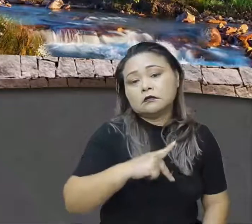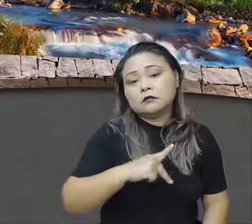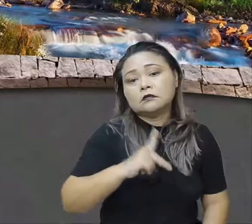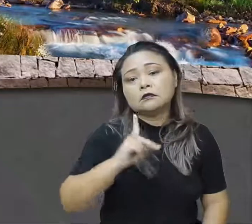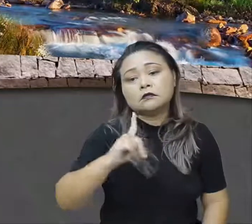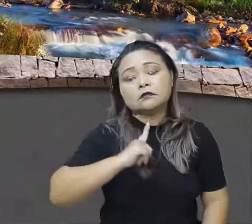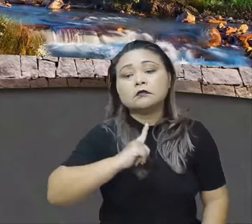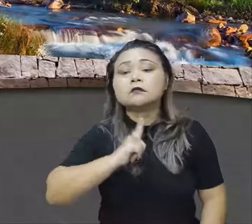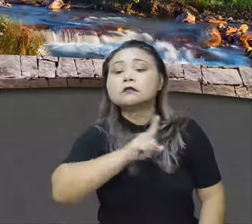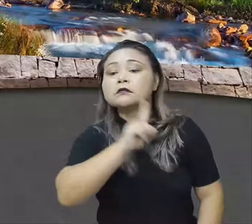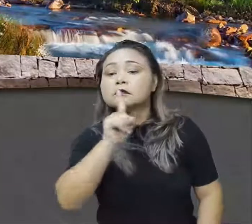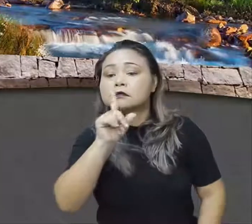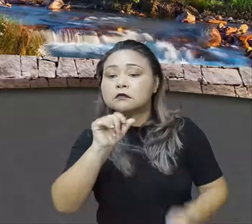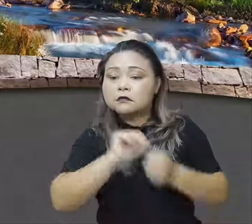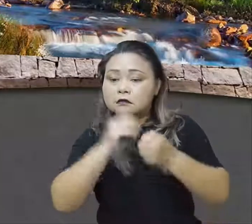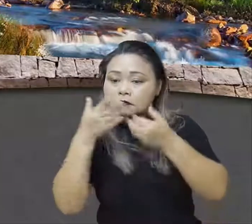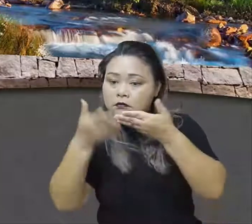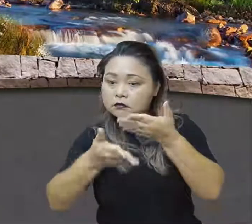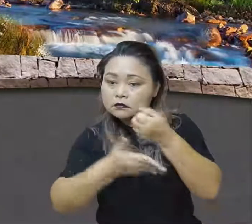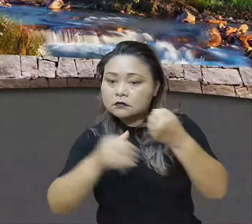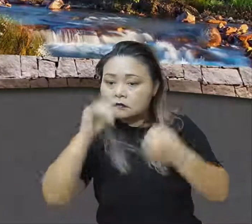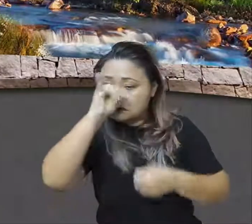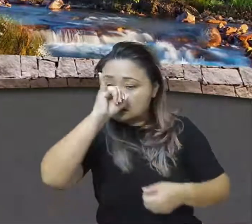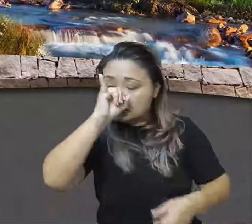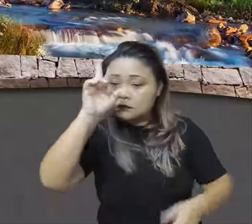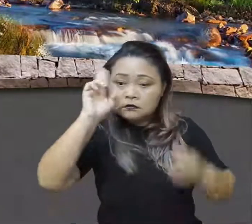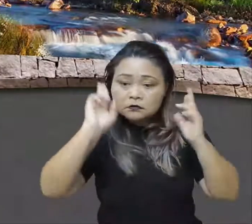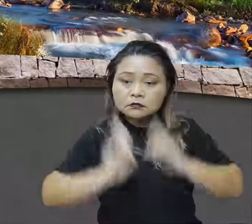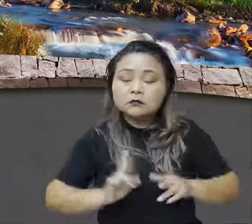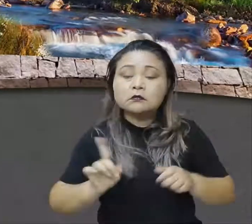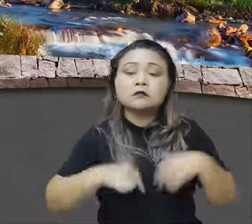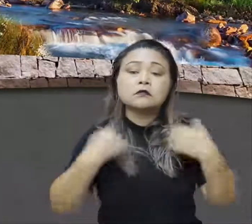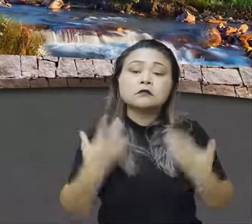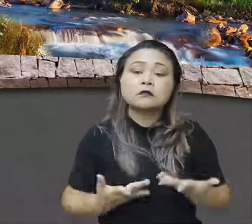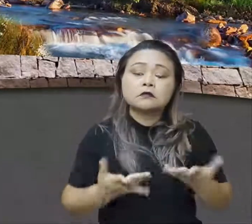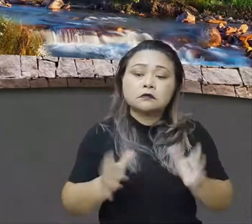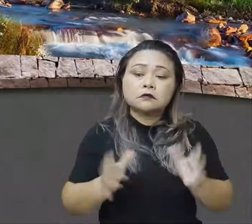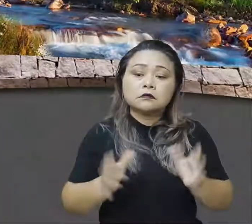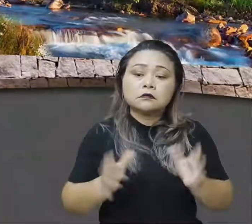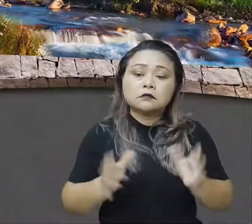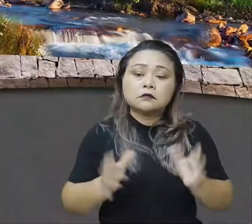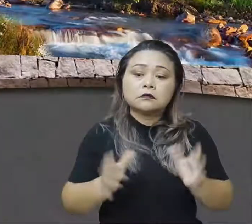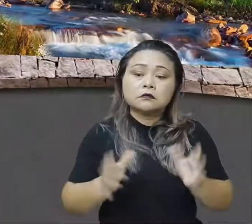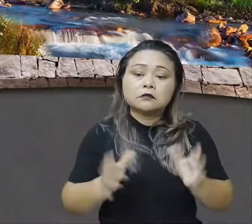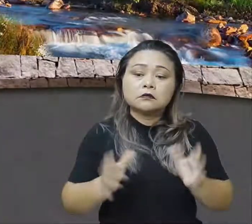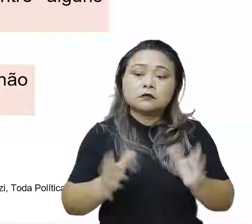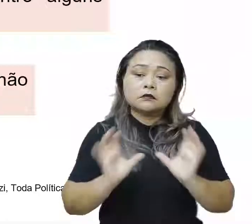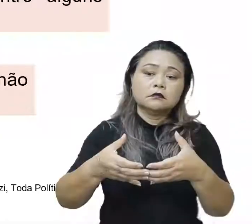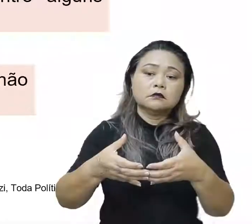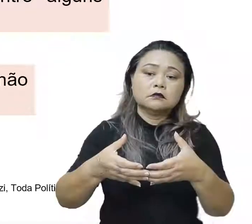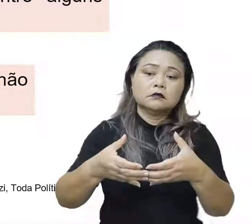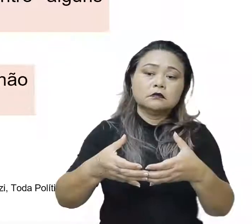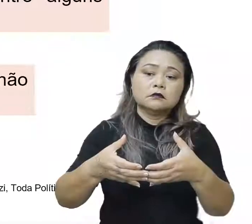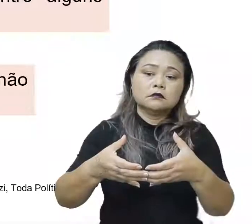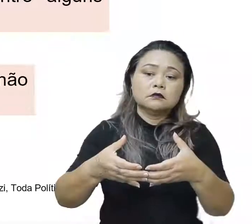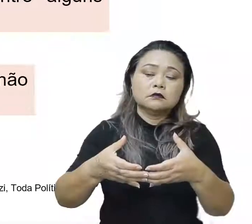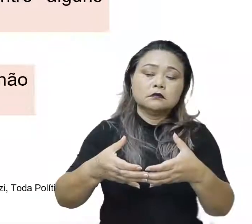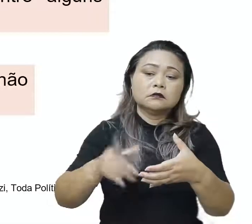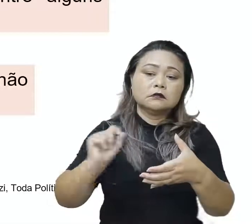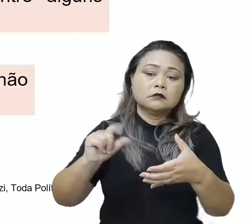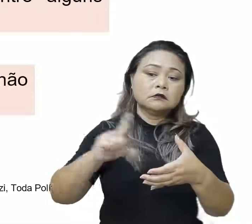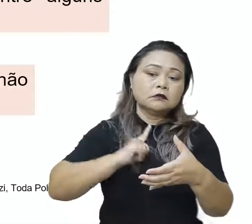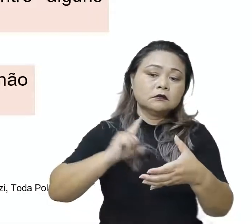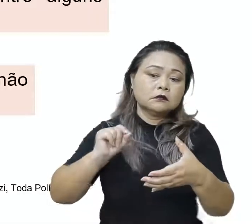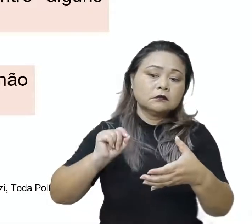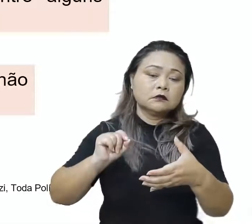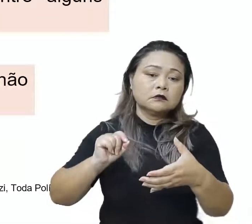Eles têm uma alimentação muito à base de suíno. Mas observe que nesse grupo aí, tá? Nós vamos ter o que